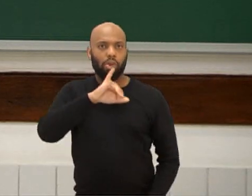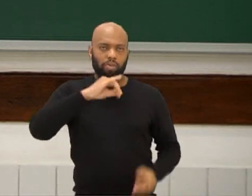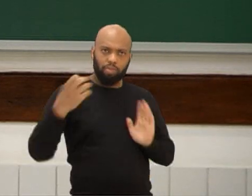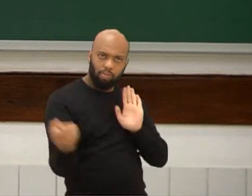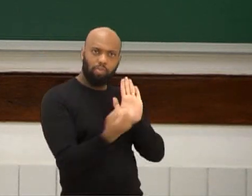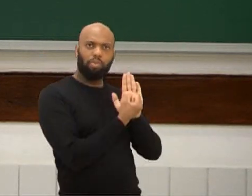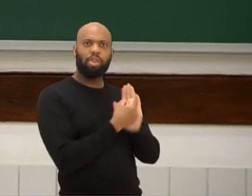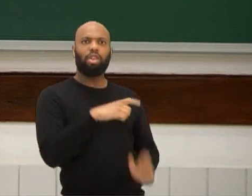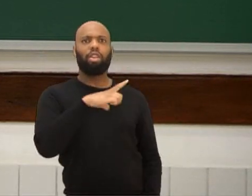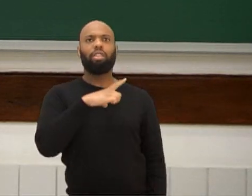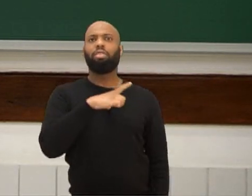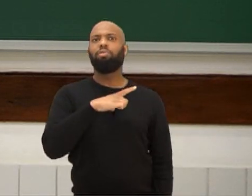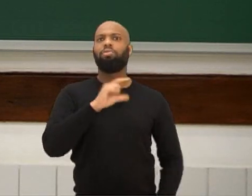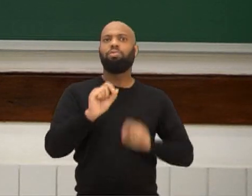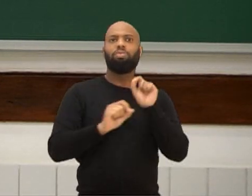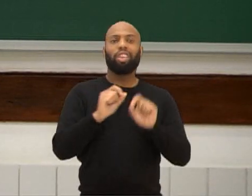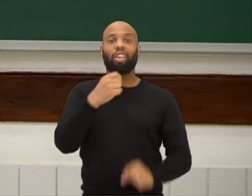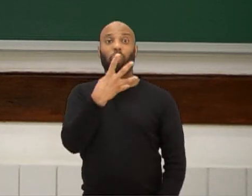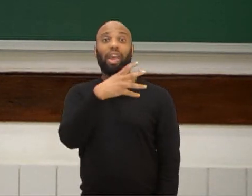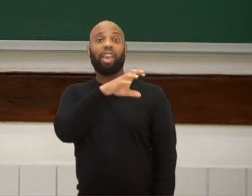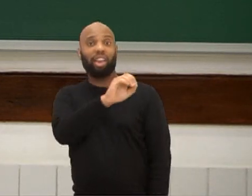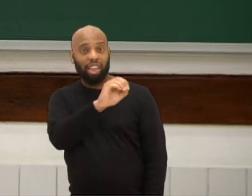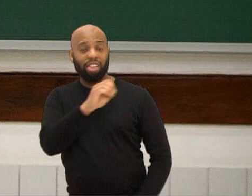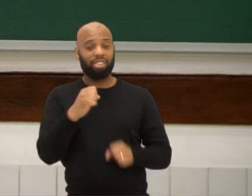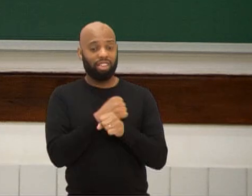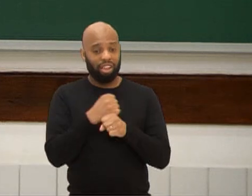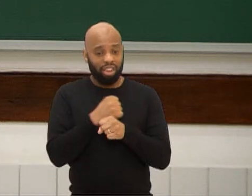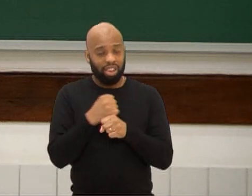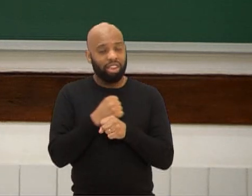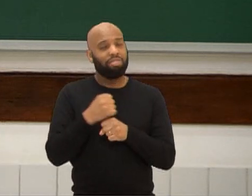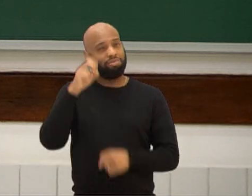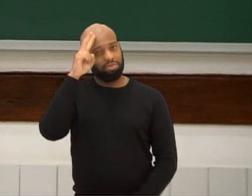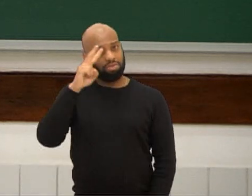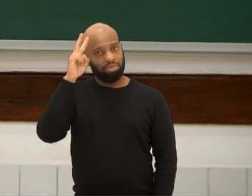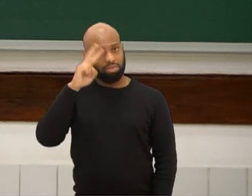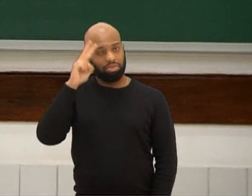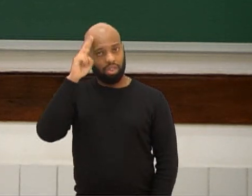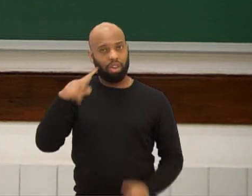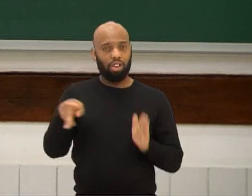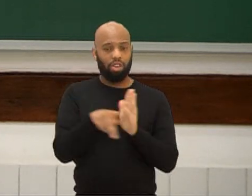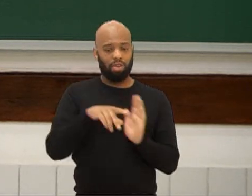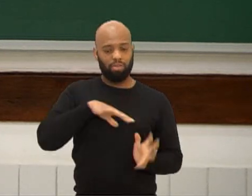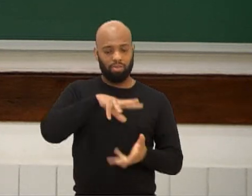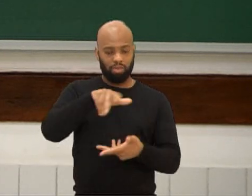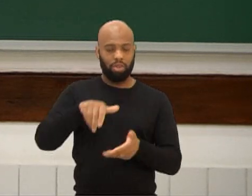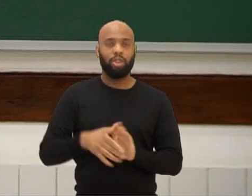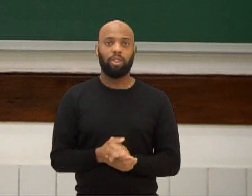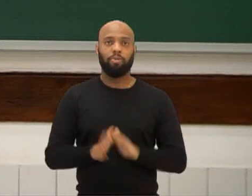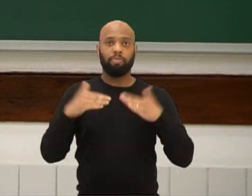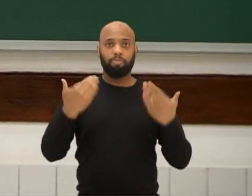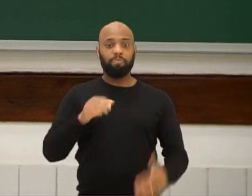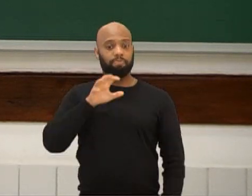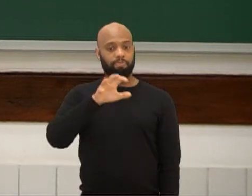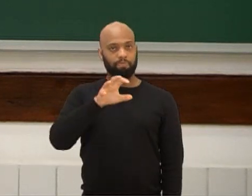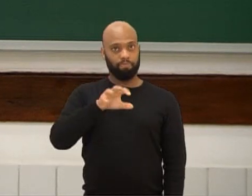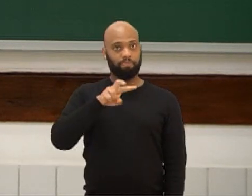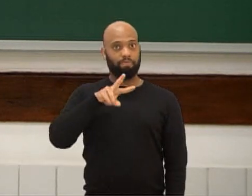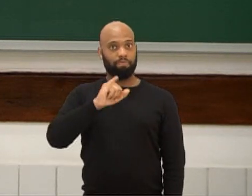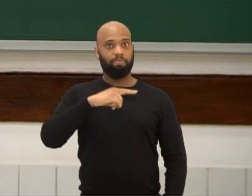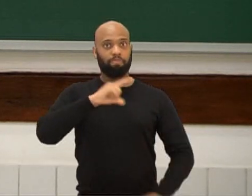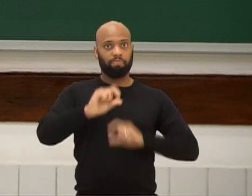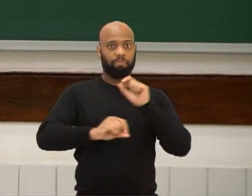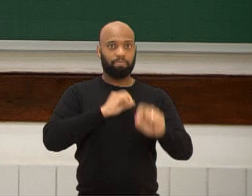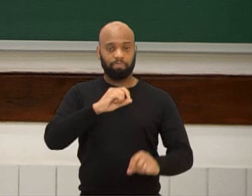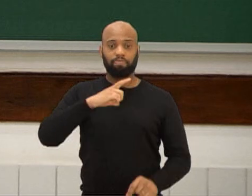marcar cerca de 40 anos de história no nosso mundo. E isso vai render